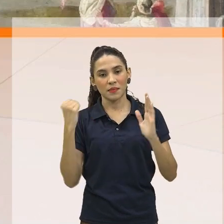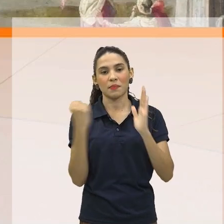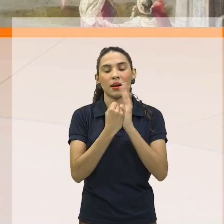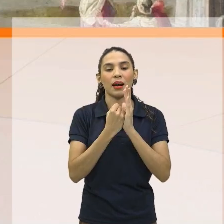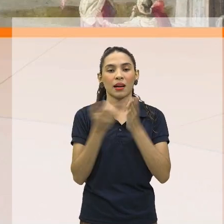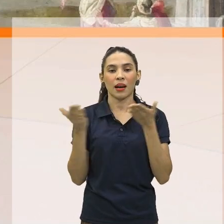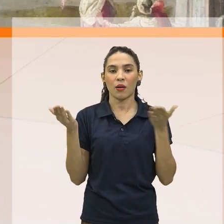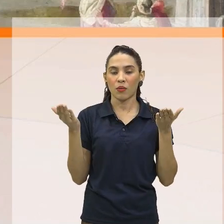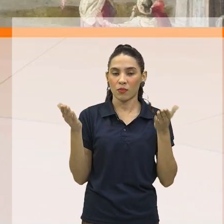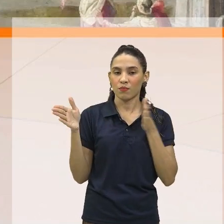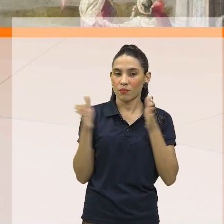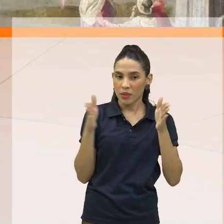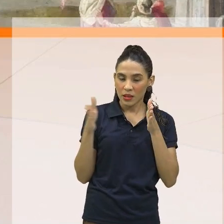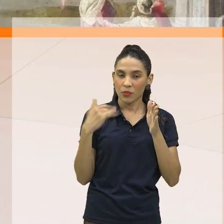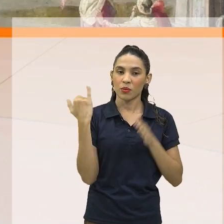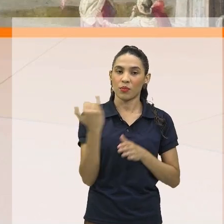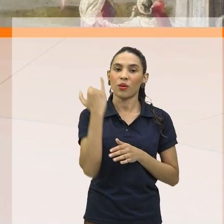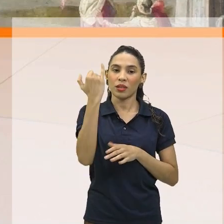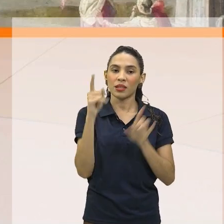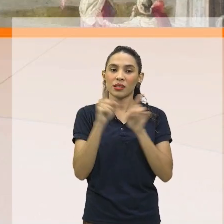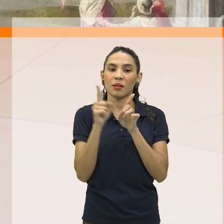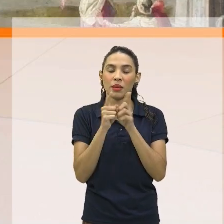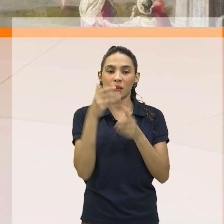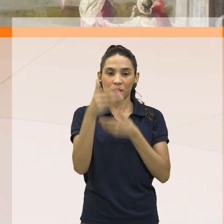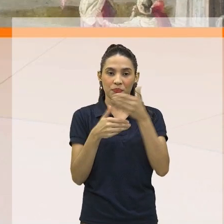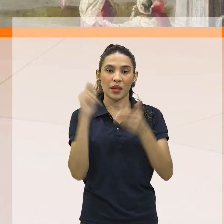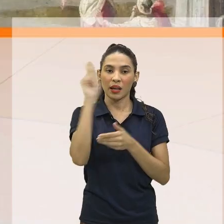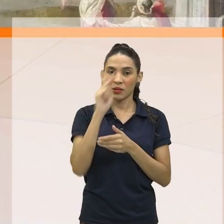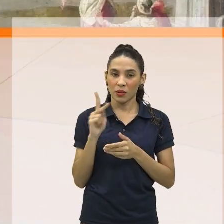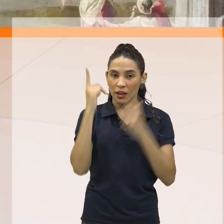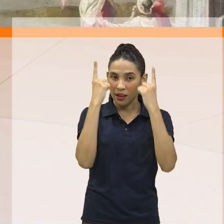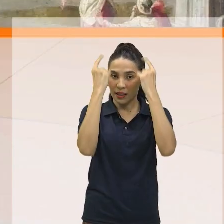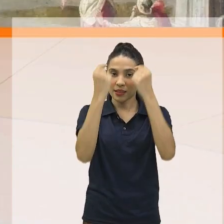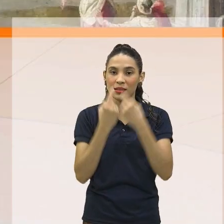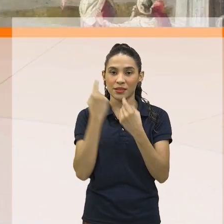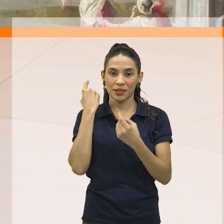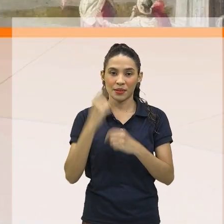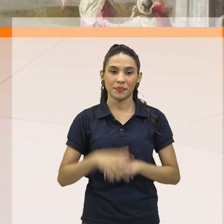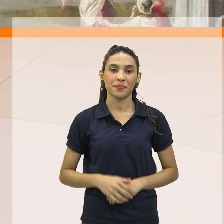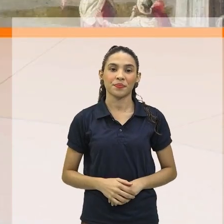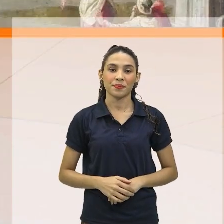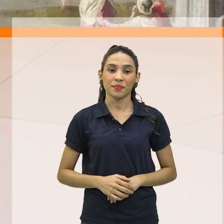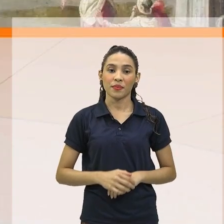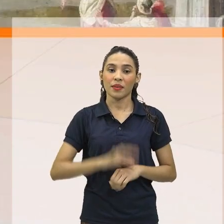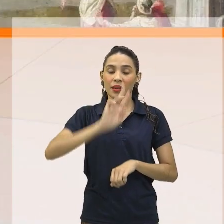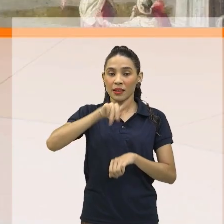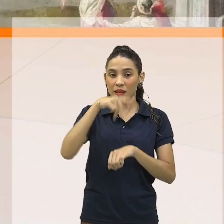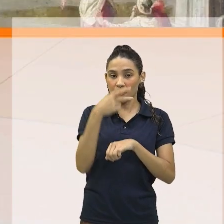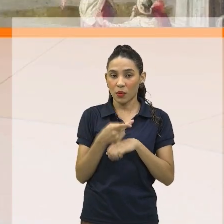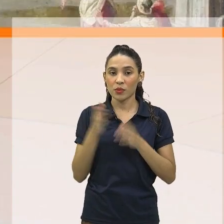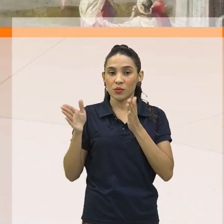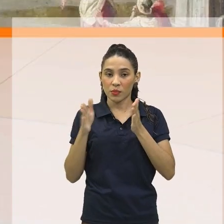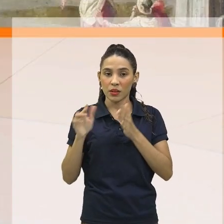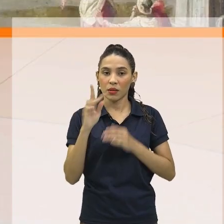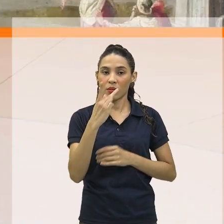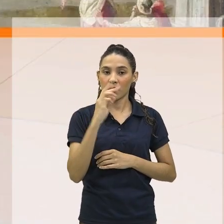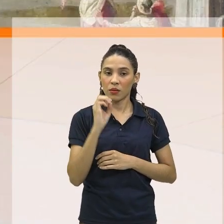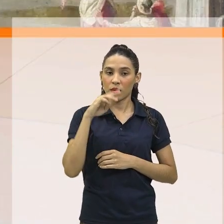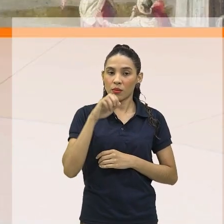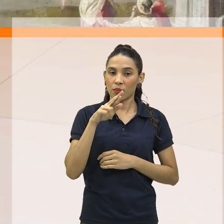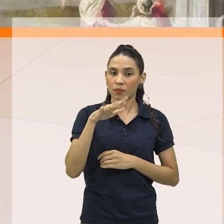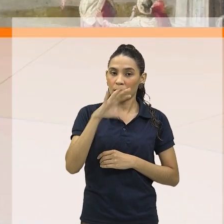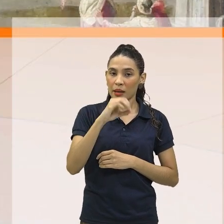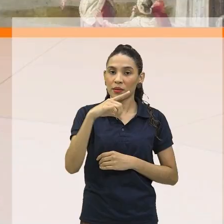período muito importante durante a história da Grécia Antiga. Após o período homérico, nós temos